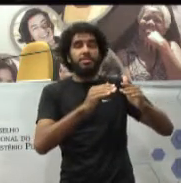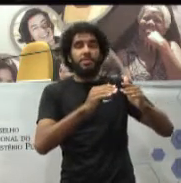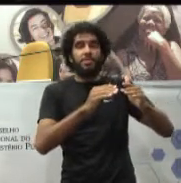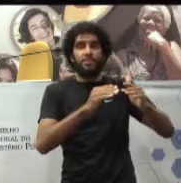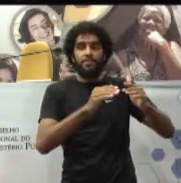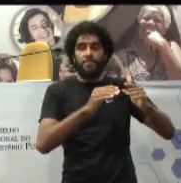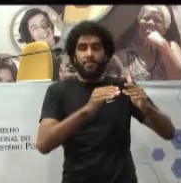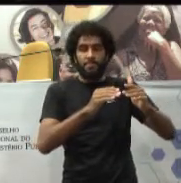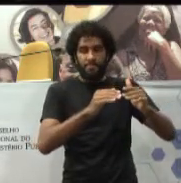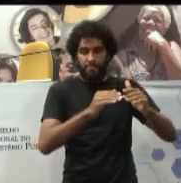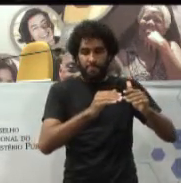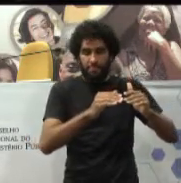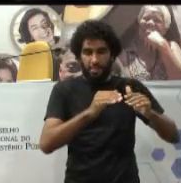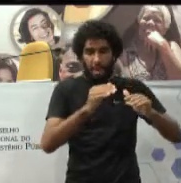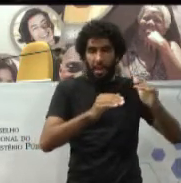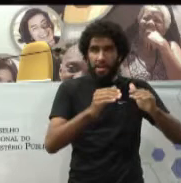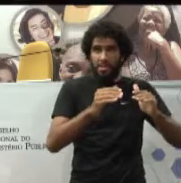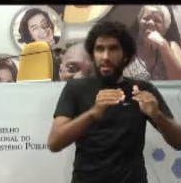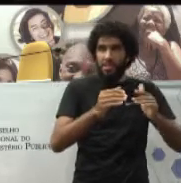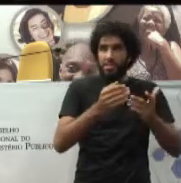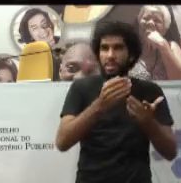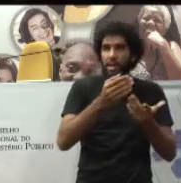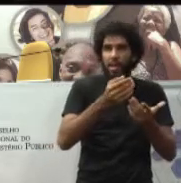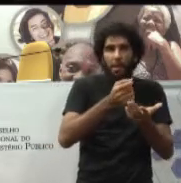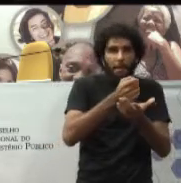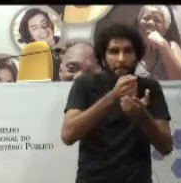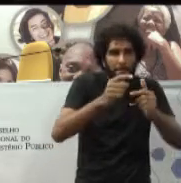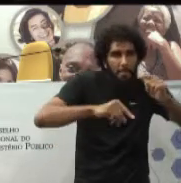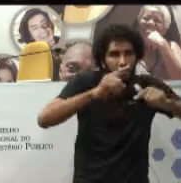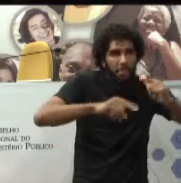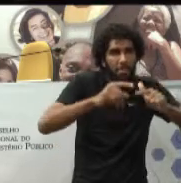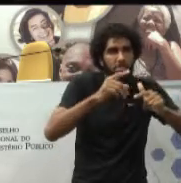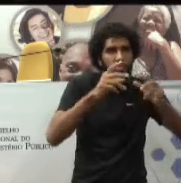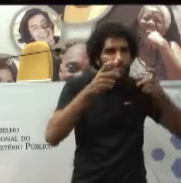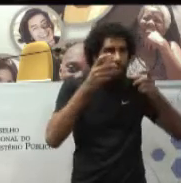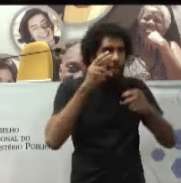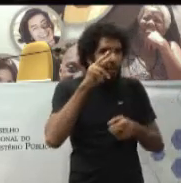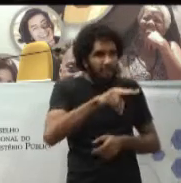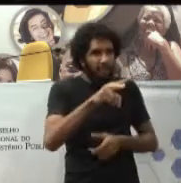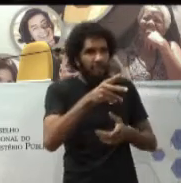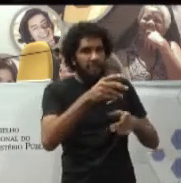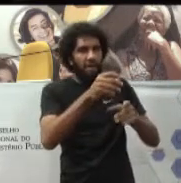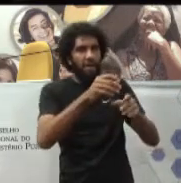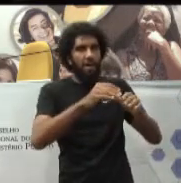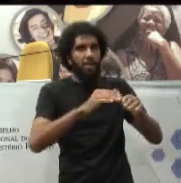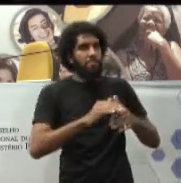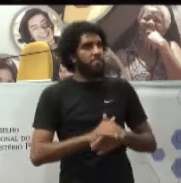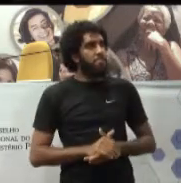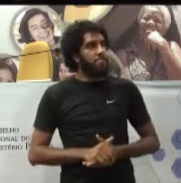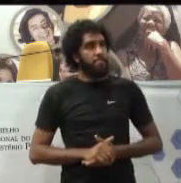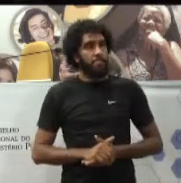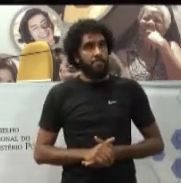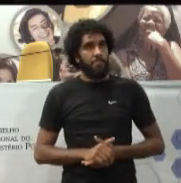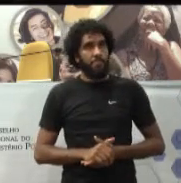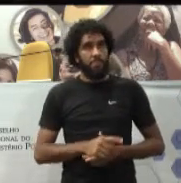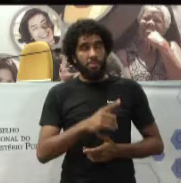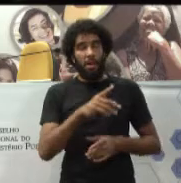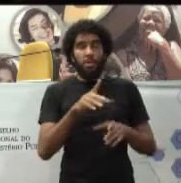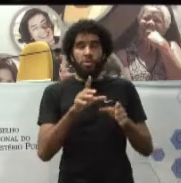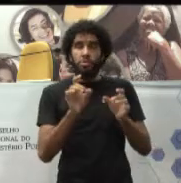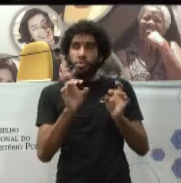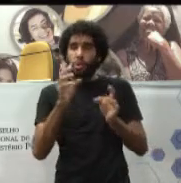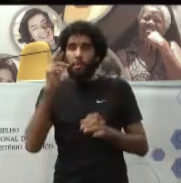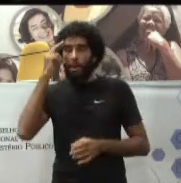material de alto curso enxerga a classe médica aqui apenas para reflexão